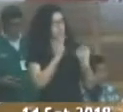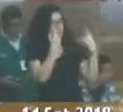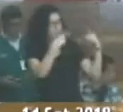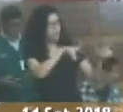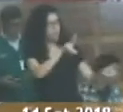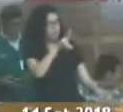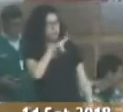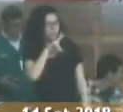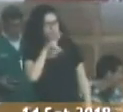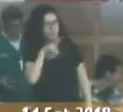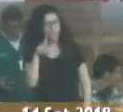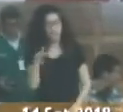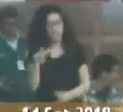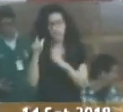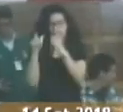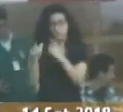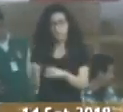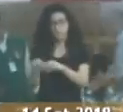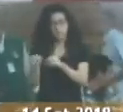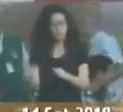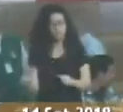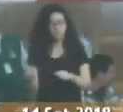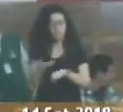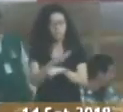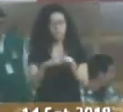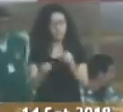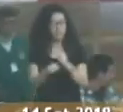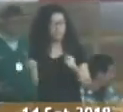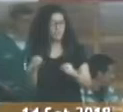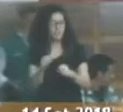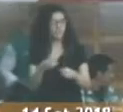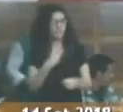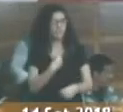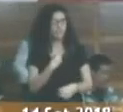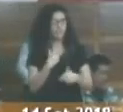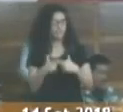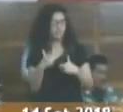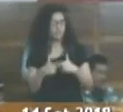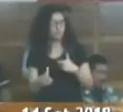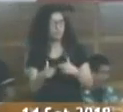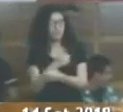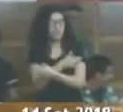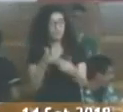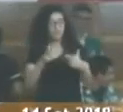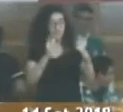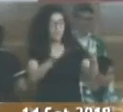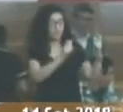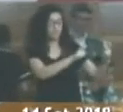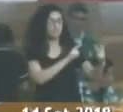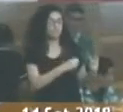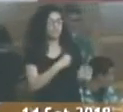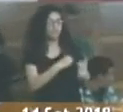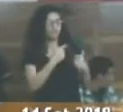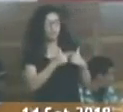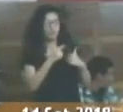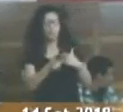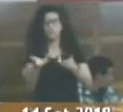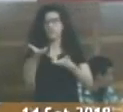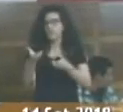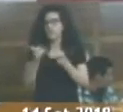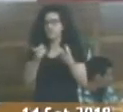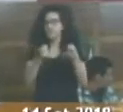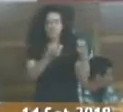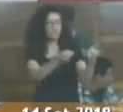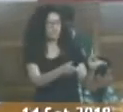nossas terras. Ilha Grande estava passando por esse problema, ainda está, né, e várias outras unidades de conservação querendo privatizar.